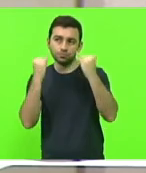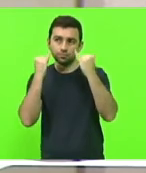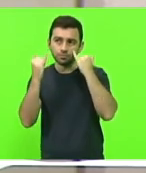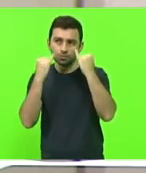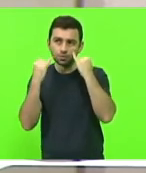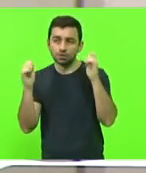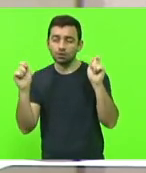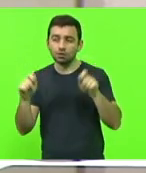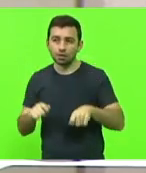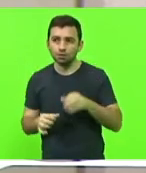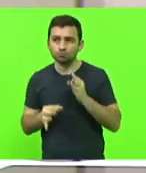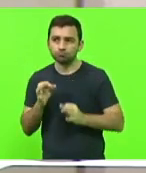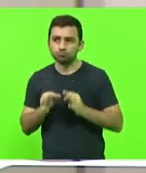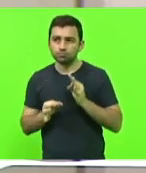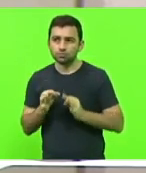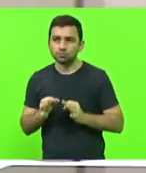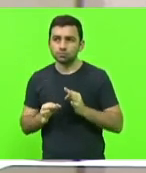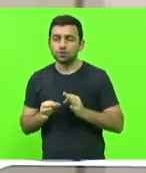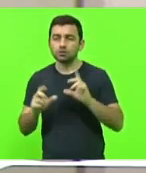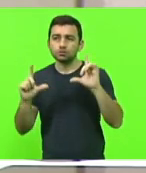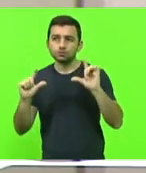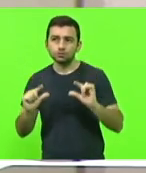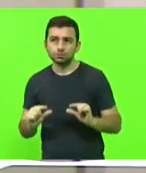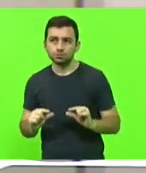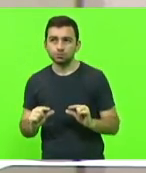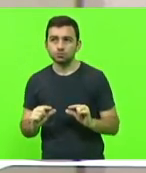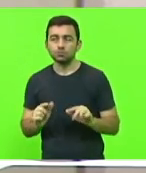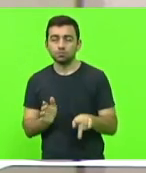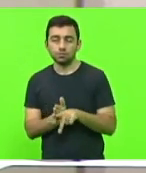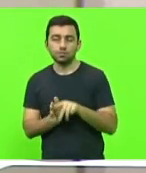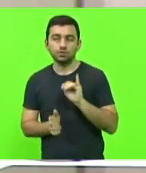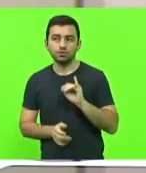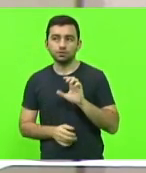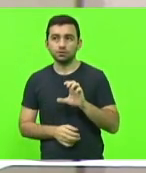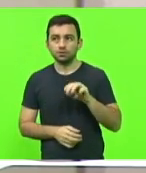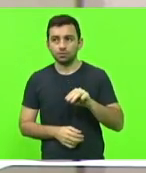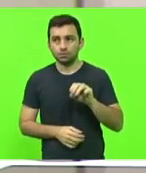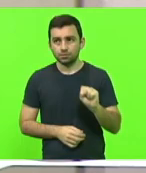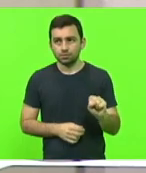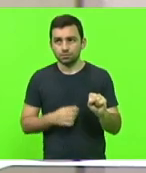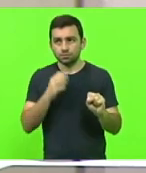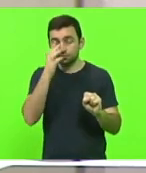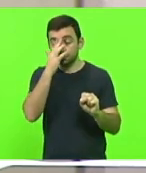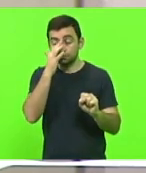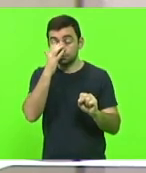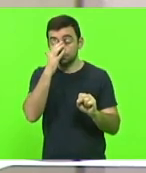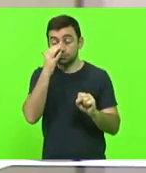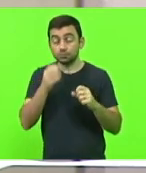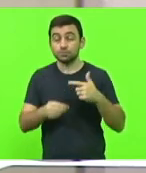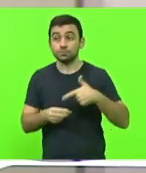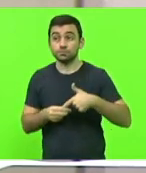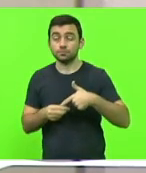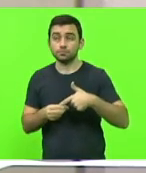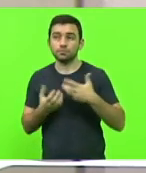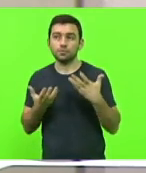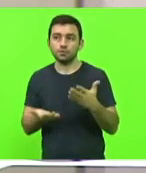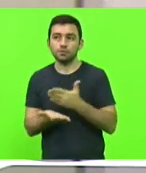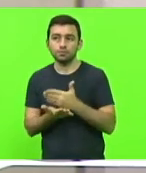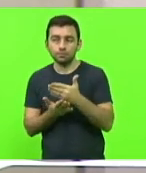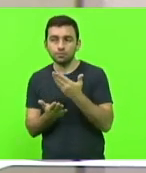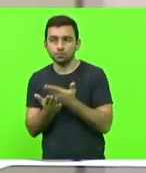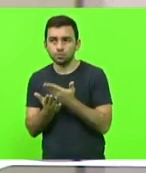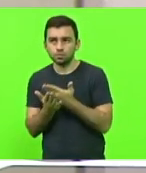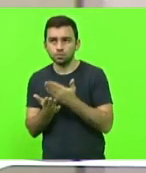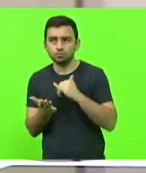possibilidade jurídica de diminuição da alíquota de ICMS sobre combustível, visando o início de estudos